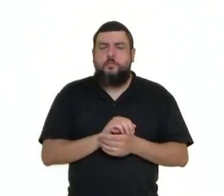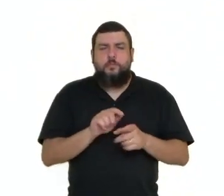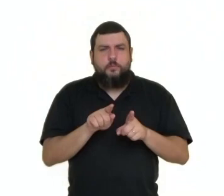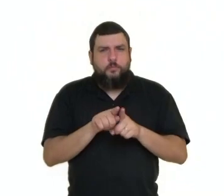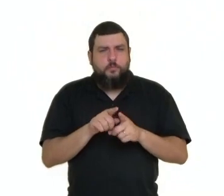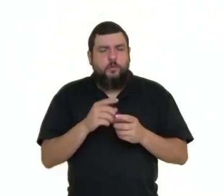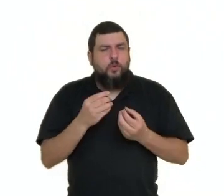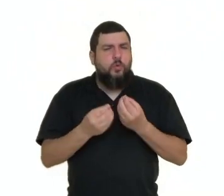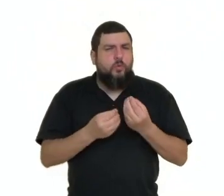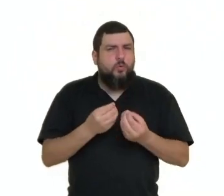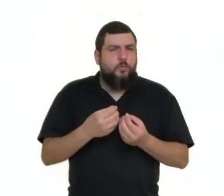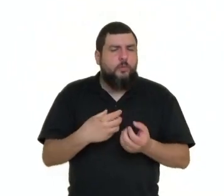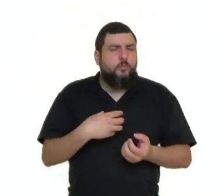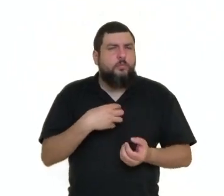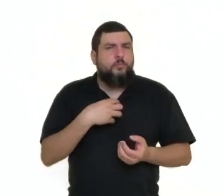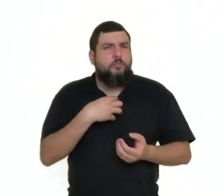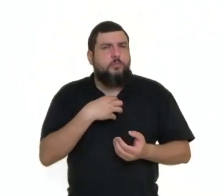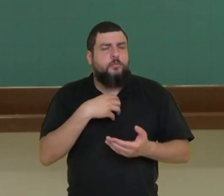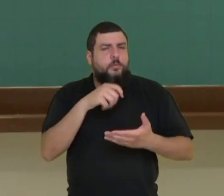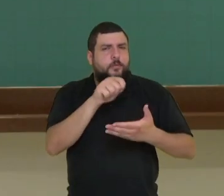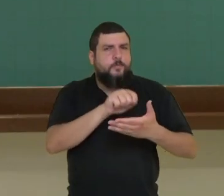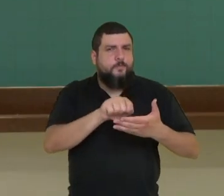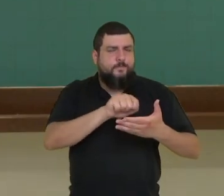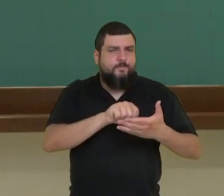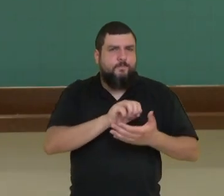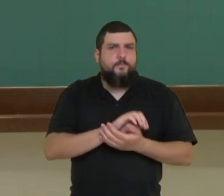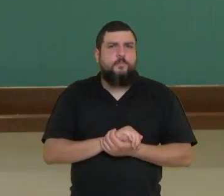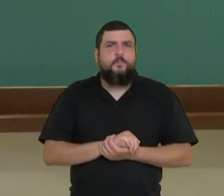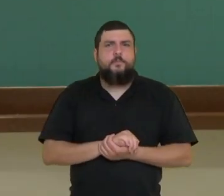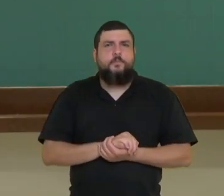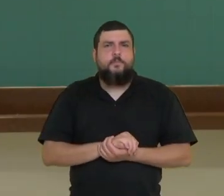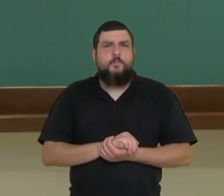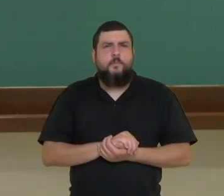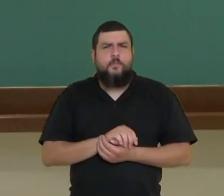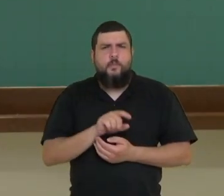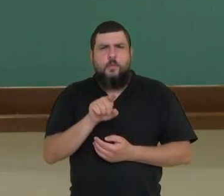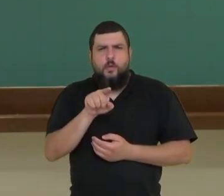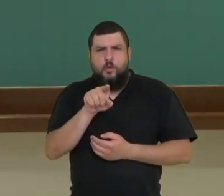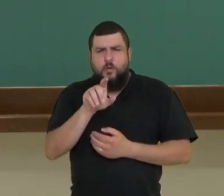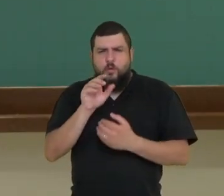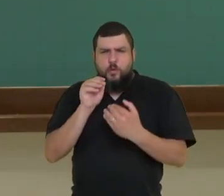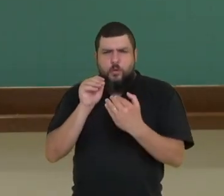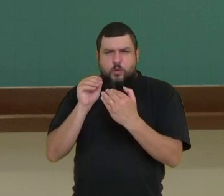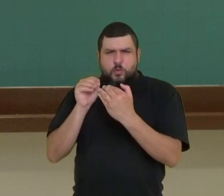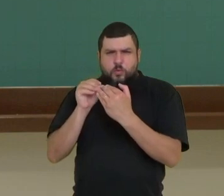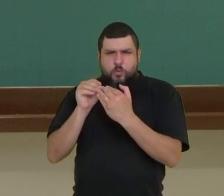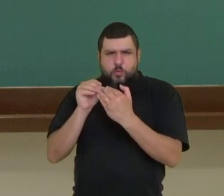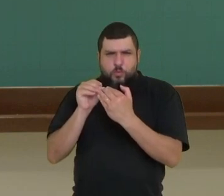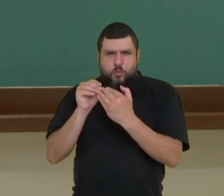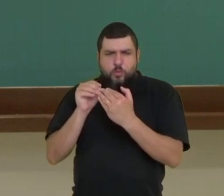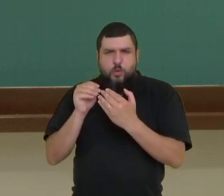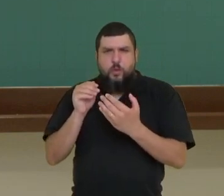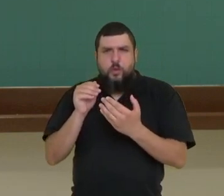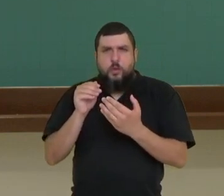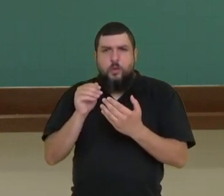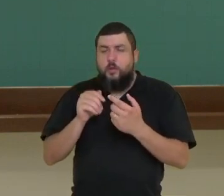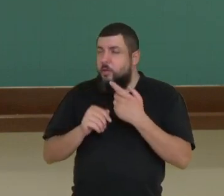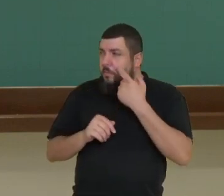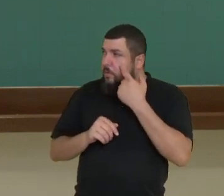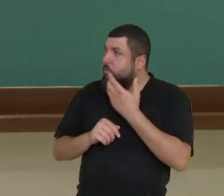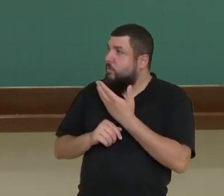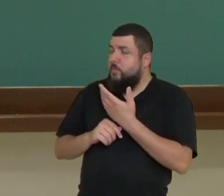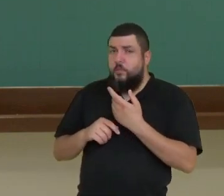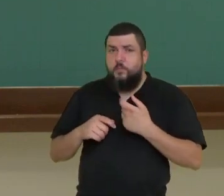estilo e linguagem. Vem cá, você concorda com a afirmação que é preciso ler,